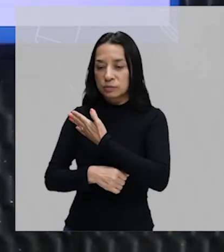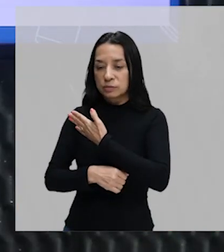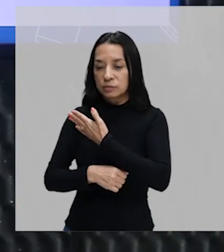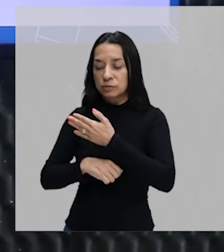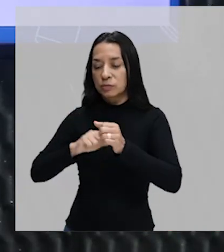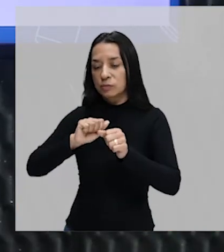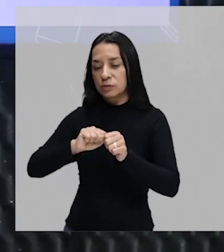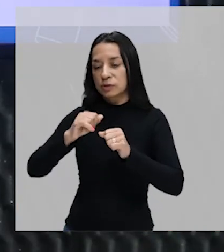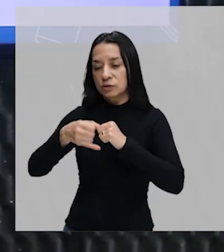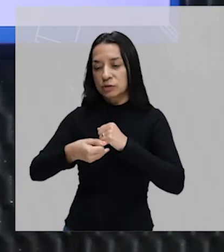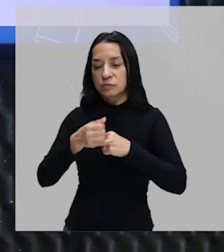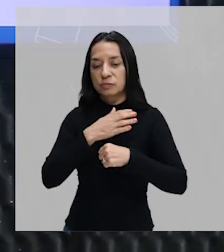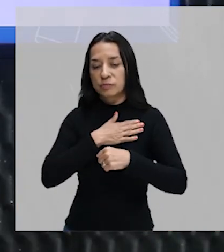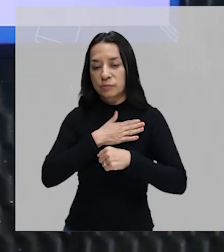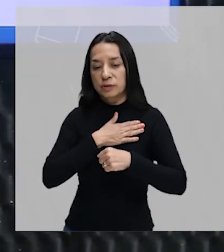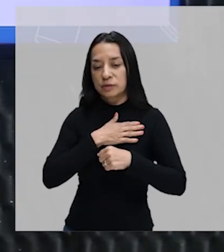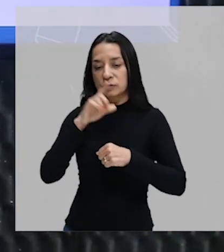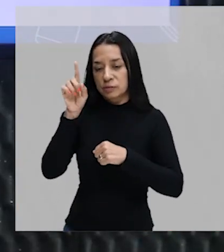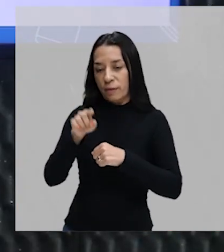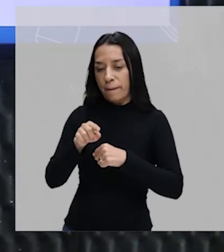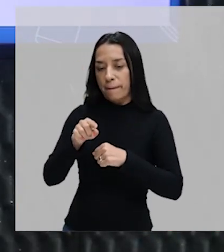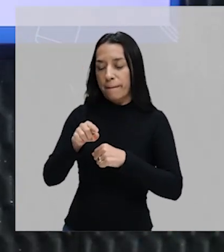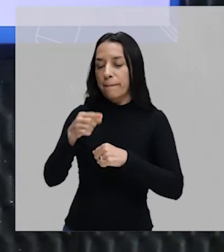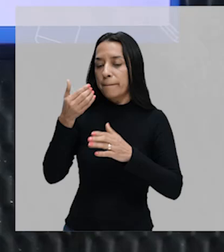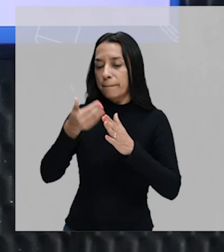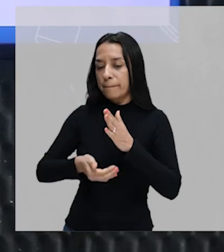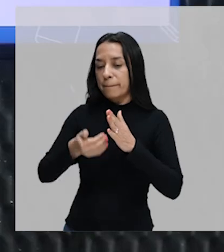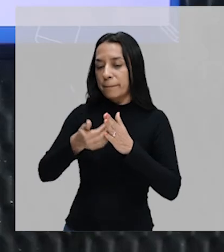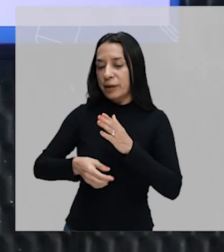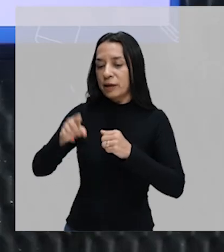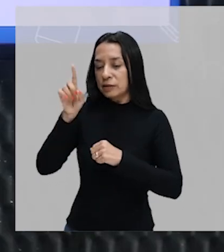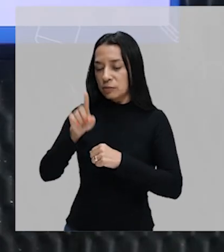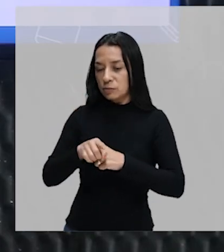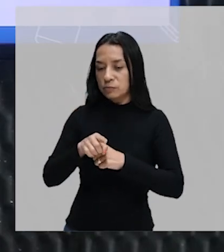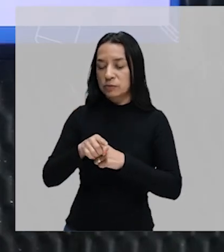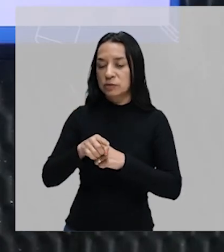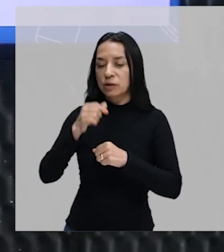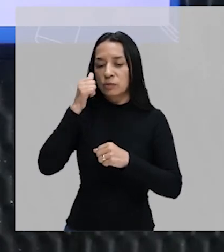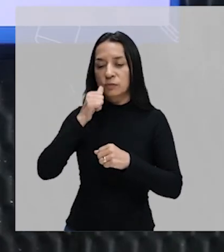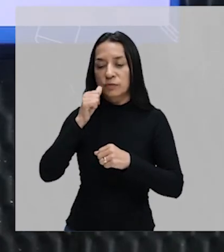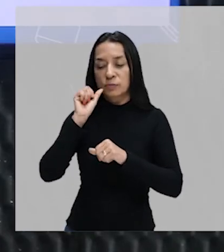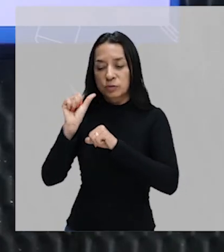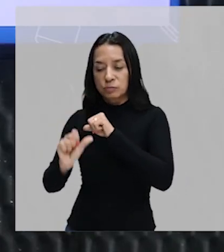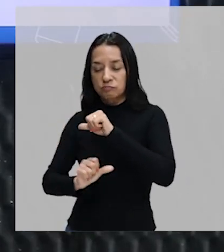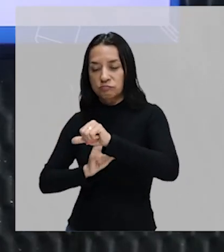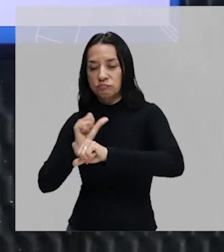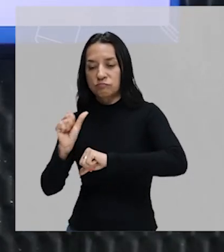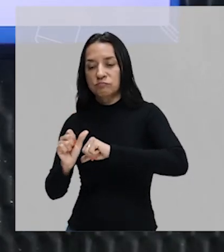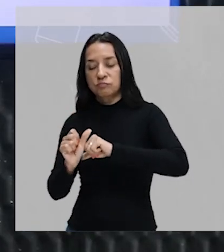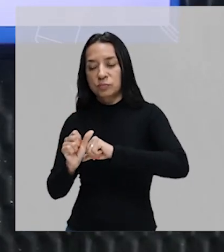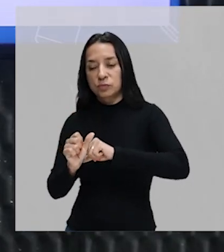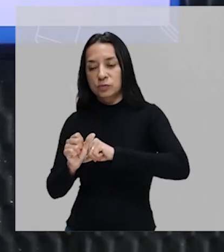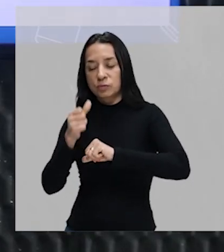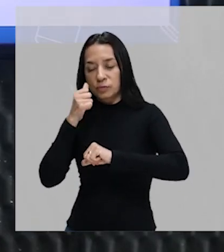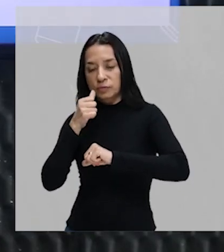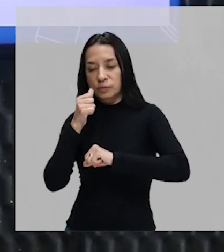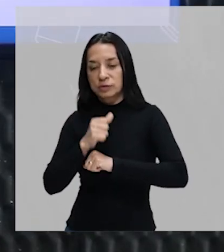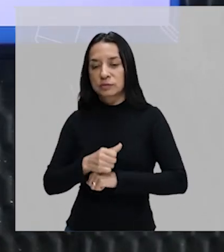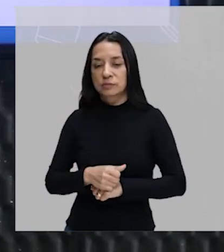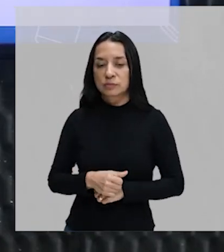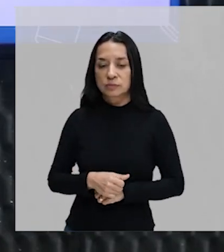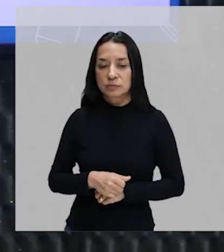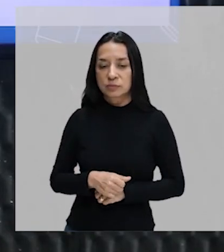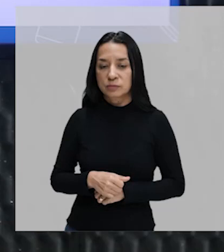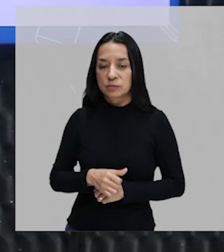gentílicos que são acentuados perdem o acento no feminino. É o caso de inglês e holandês, que tem